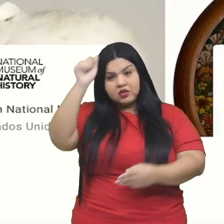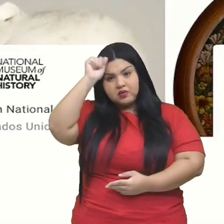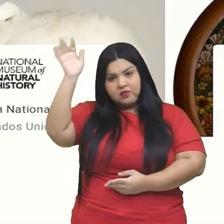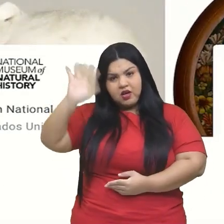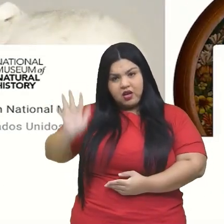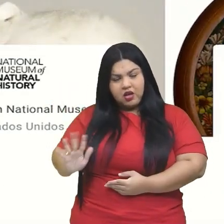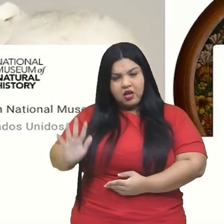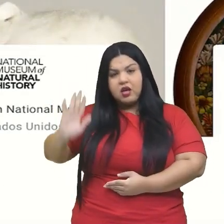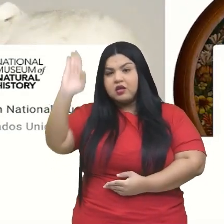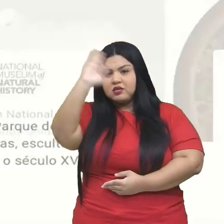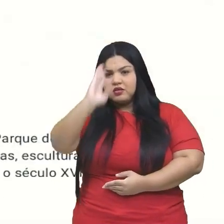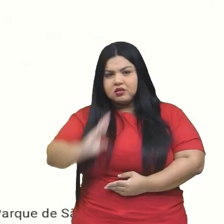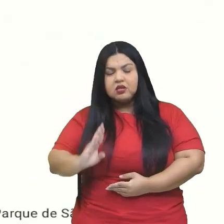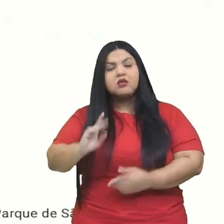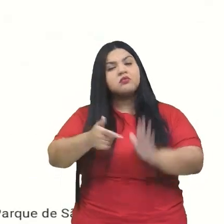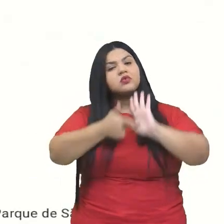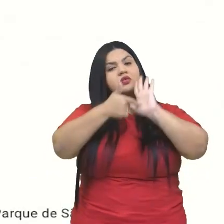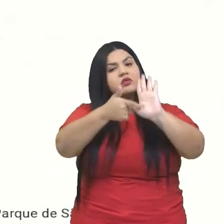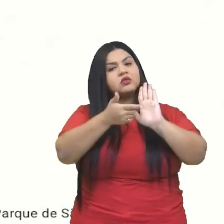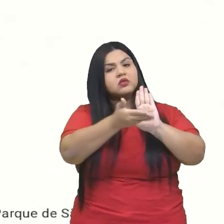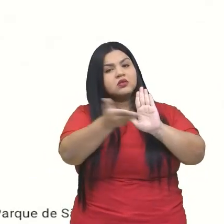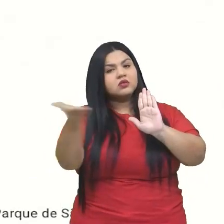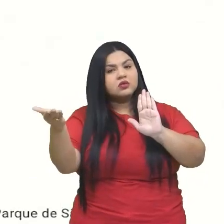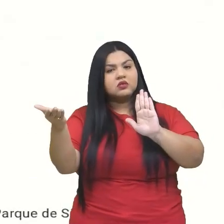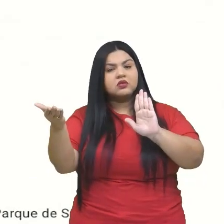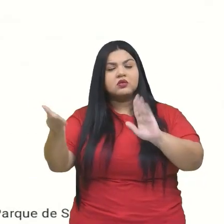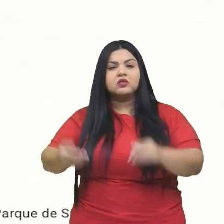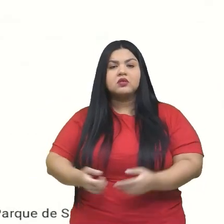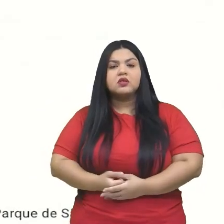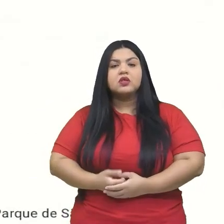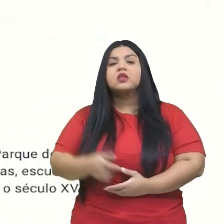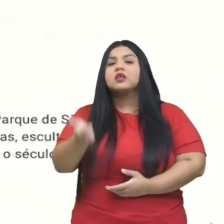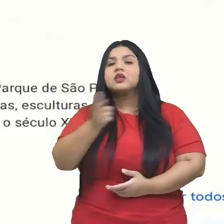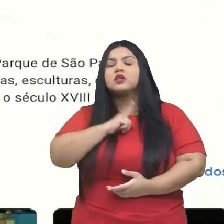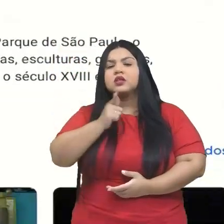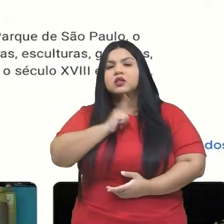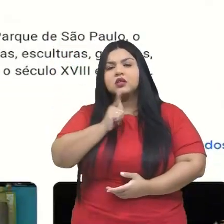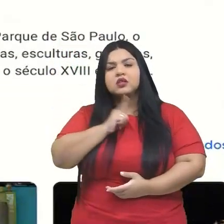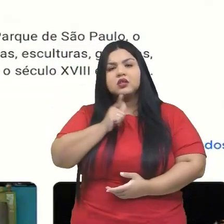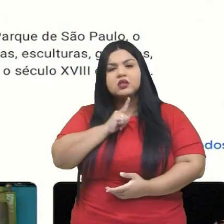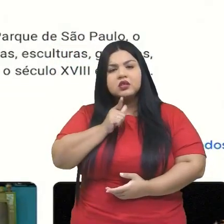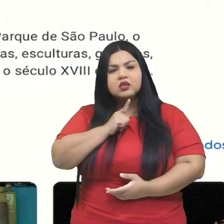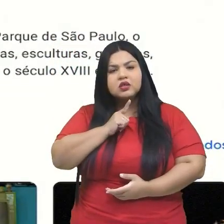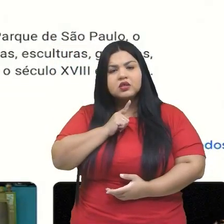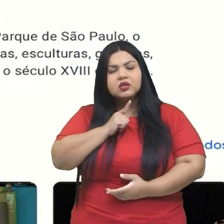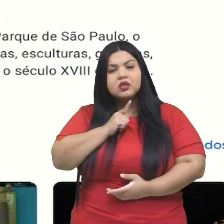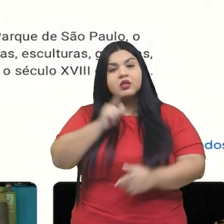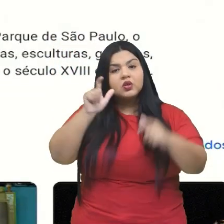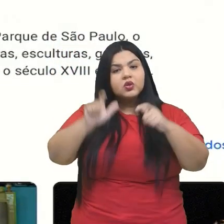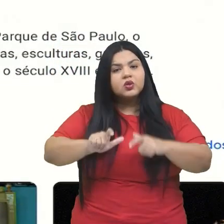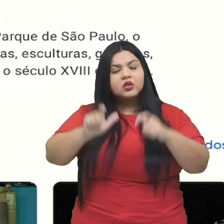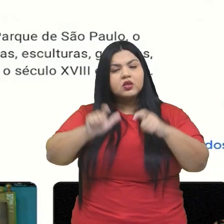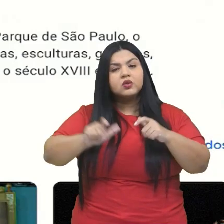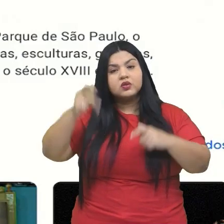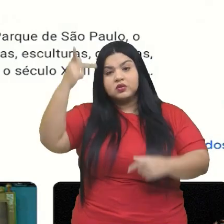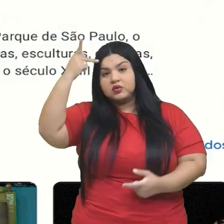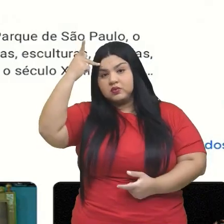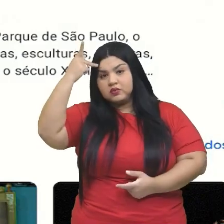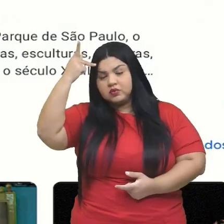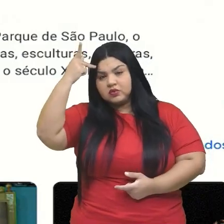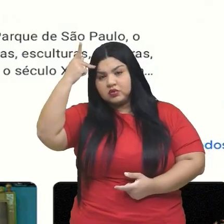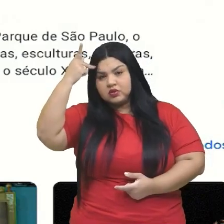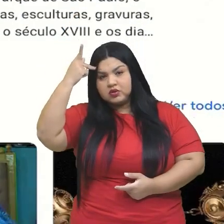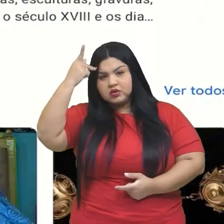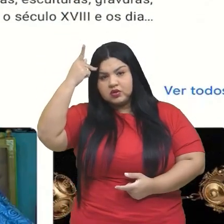não é? Então, trazendo aí o museu que está localizado em São Paulo, né, no